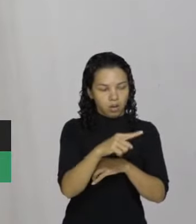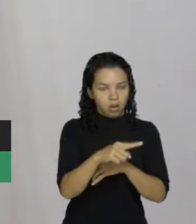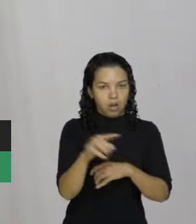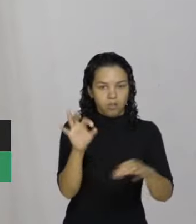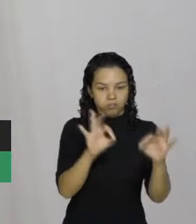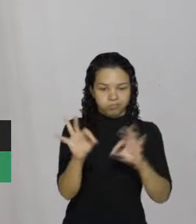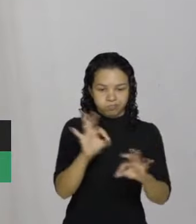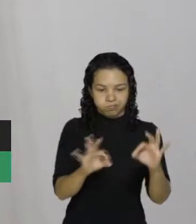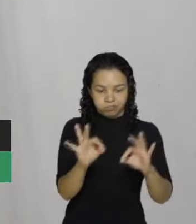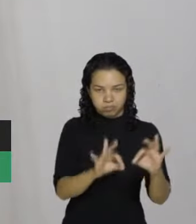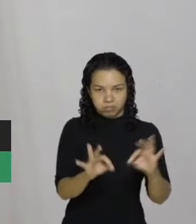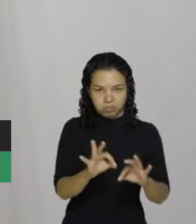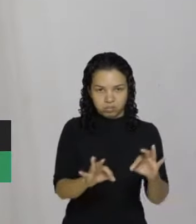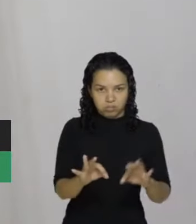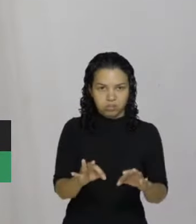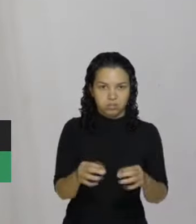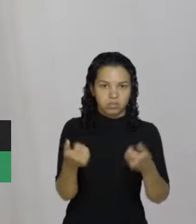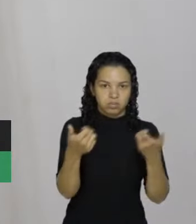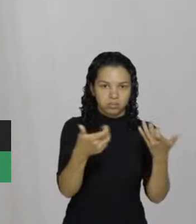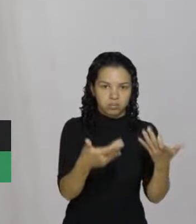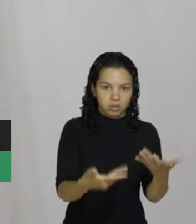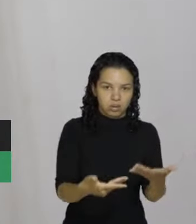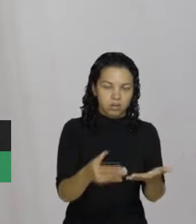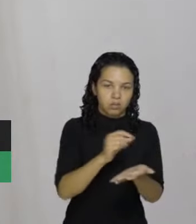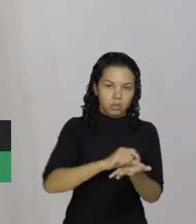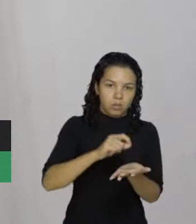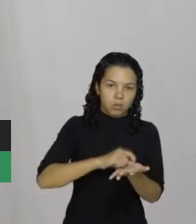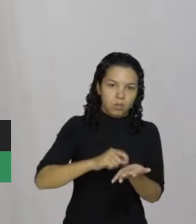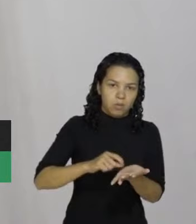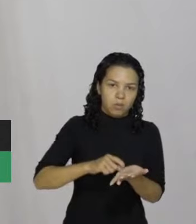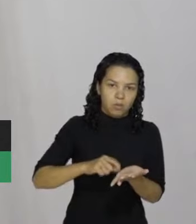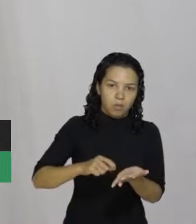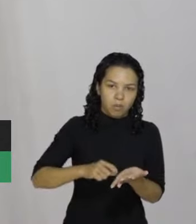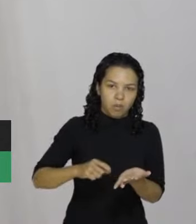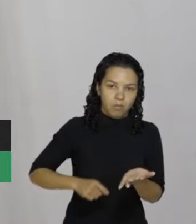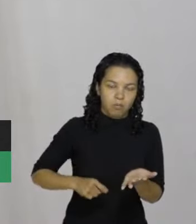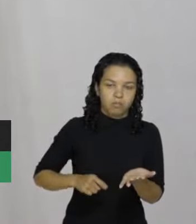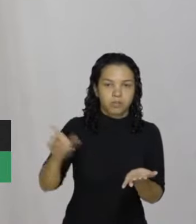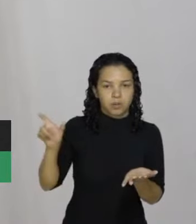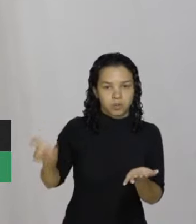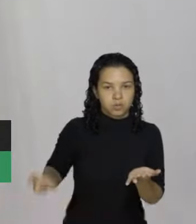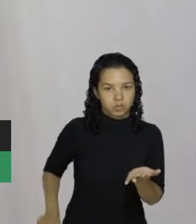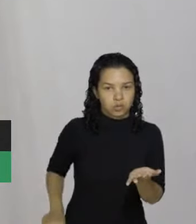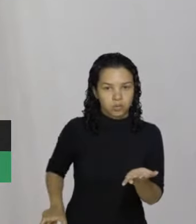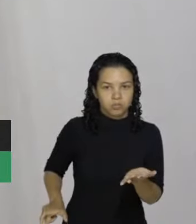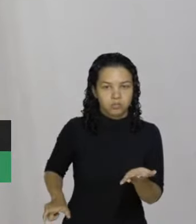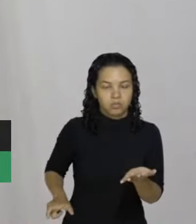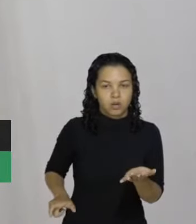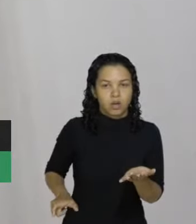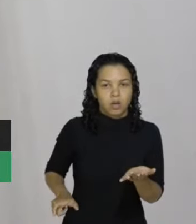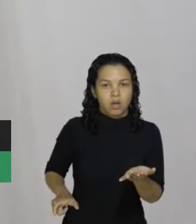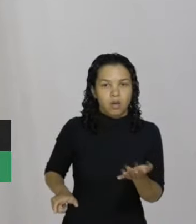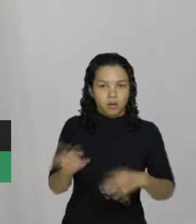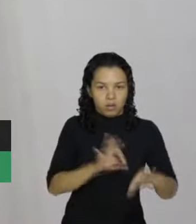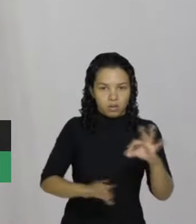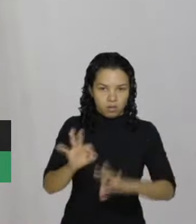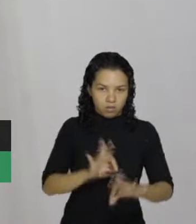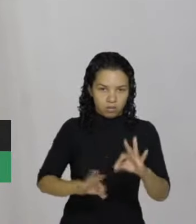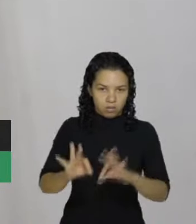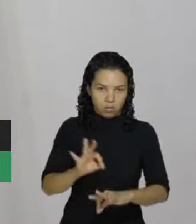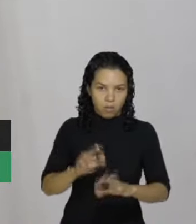especificações passadas por aquele que contrata o projeto, vai elaborar o projeto arquitetônico.